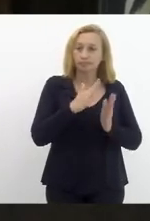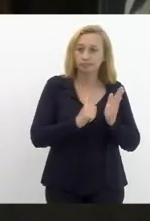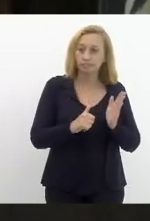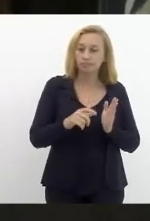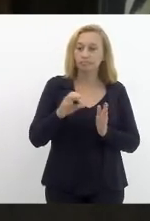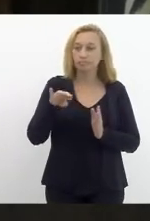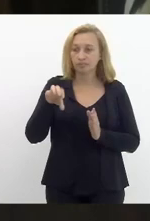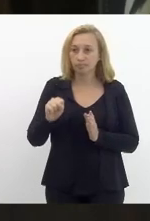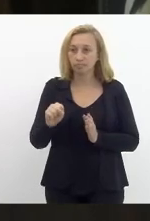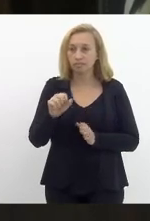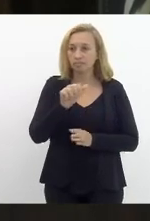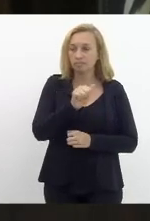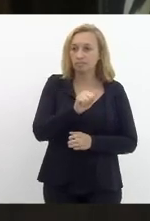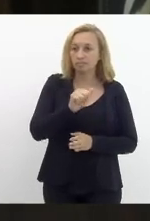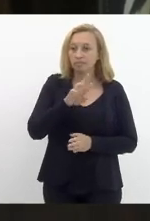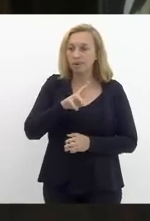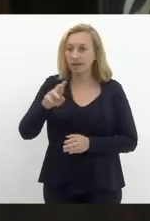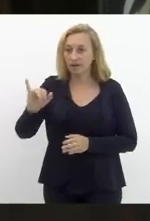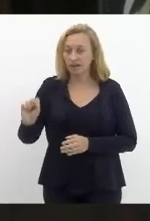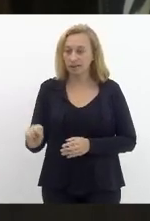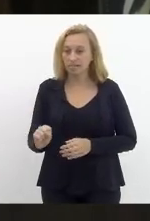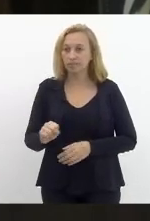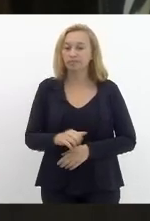derrubar a cláusula de barreira.